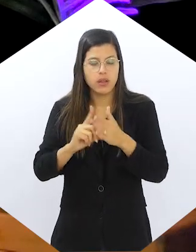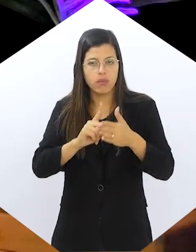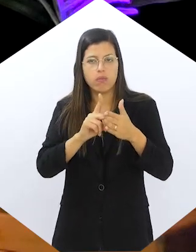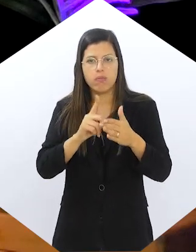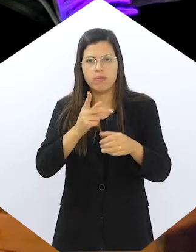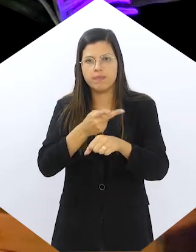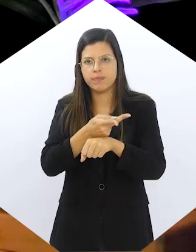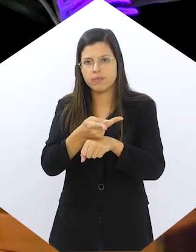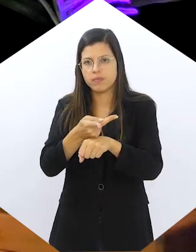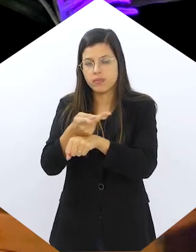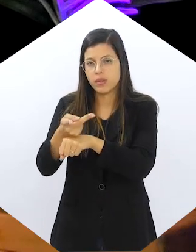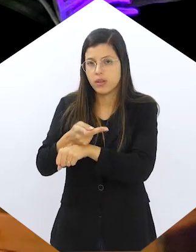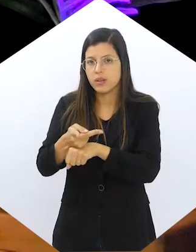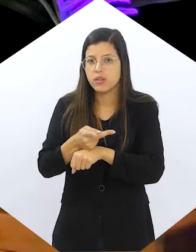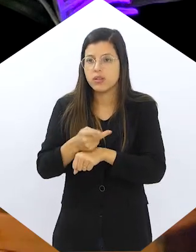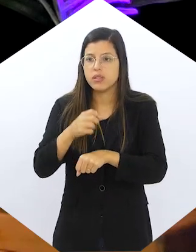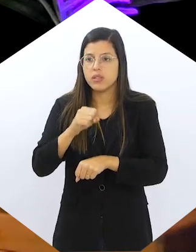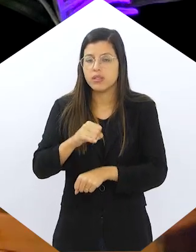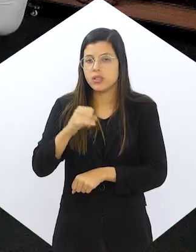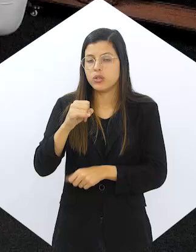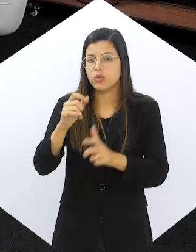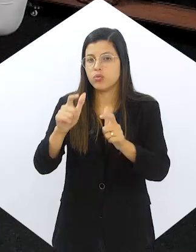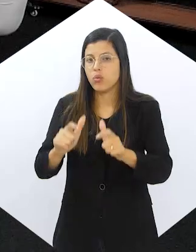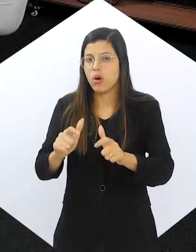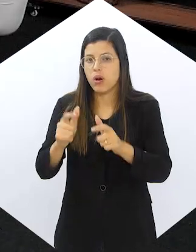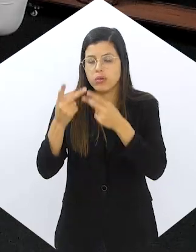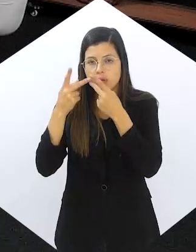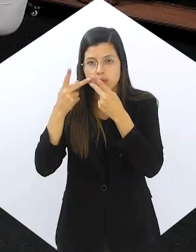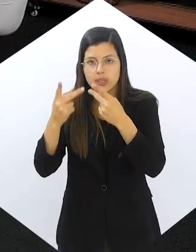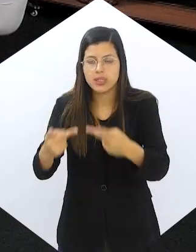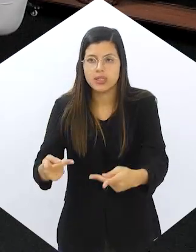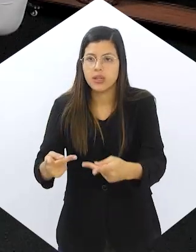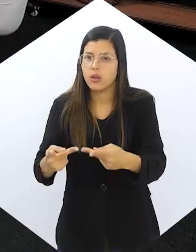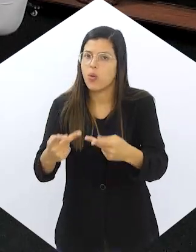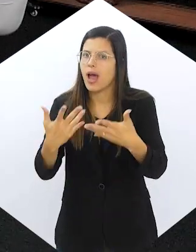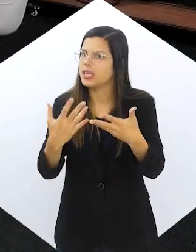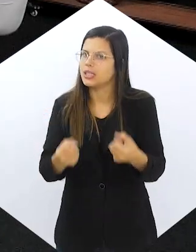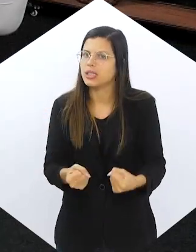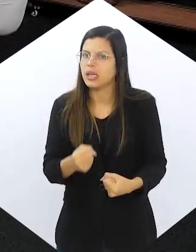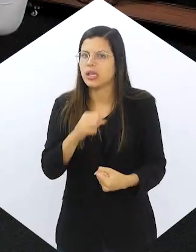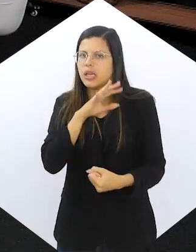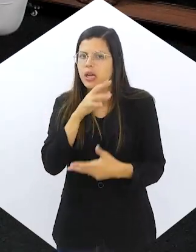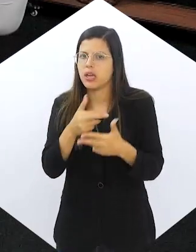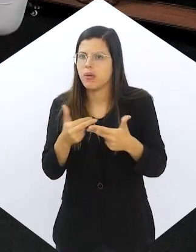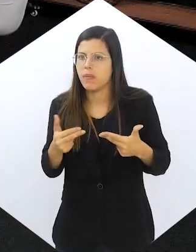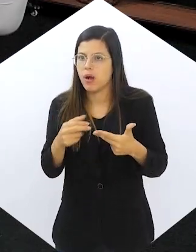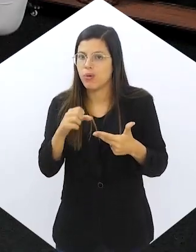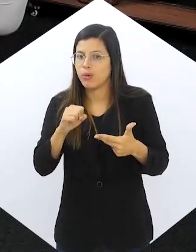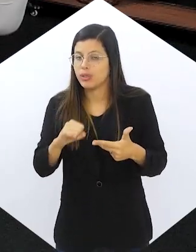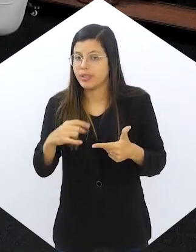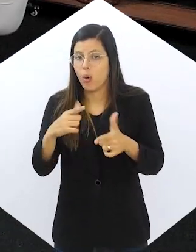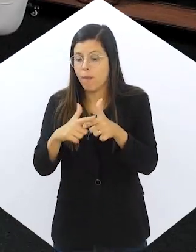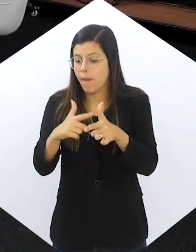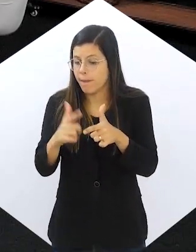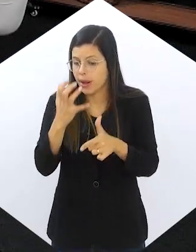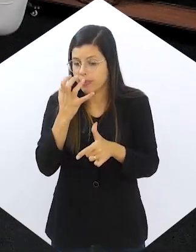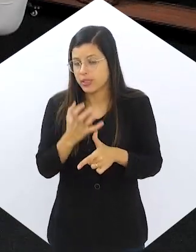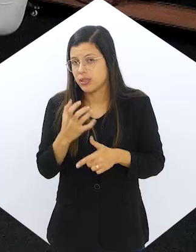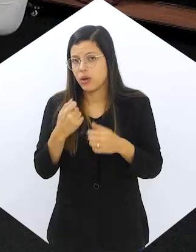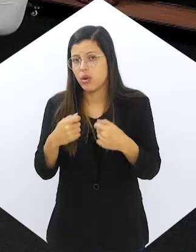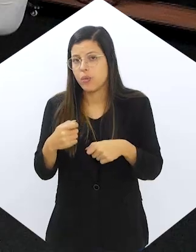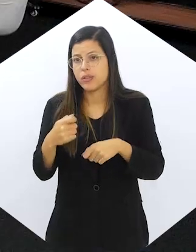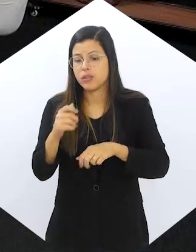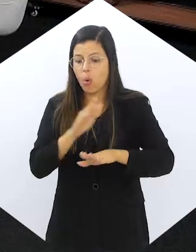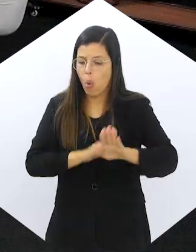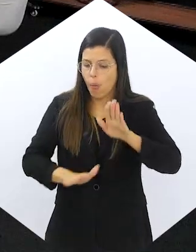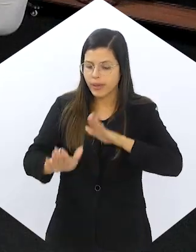o local onde eu estou indo não recebe nenhum tipo de animal, porque é o contrário. Se eu tenho um problema muito sério, eu tenho que me resguardar